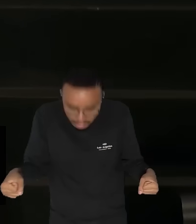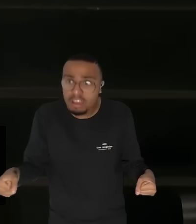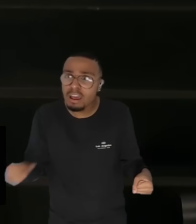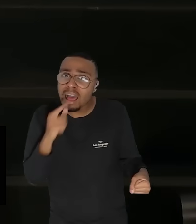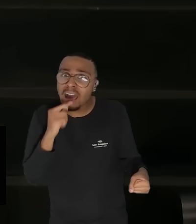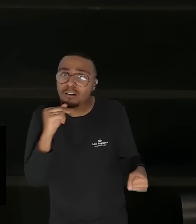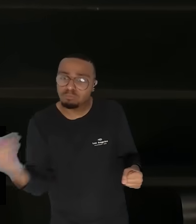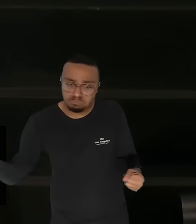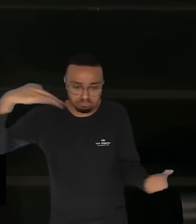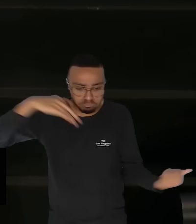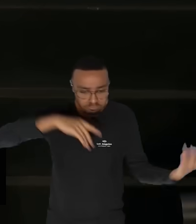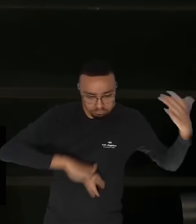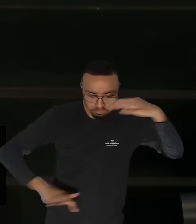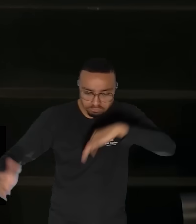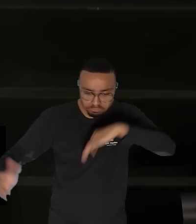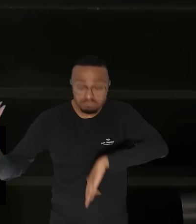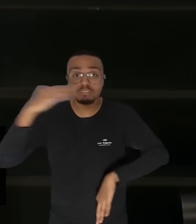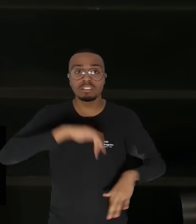Jesus estava na popa,